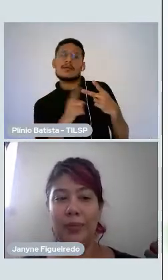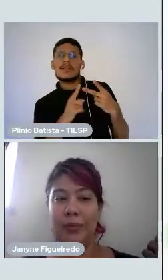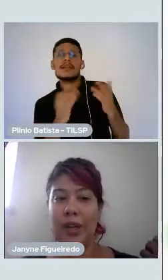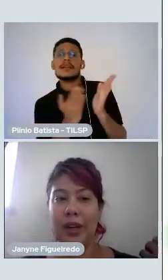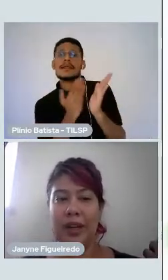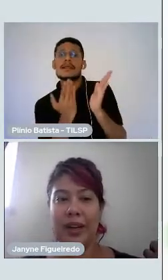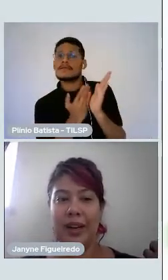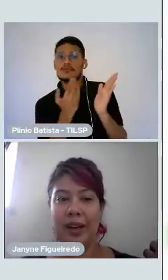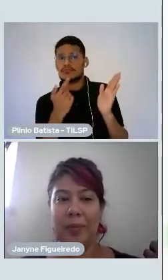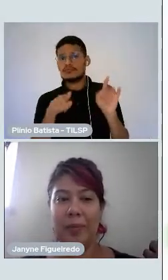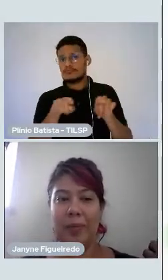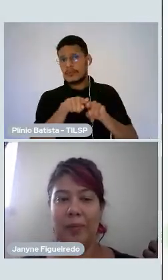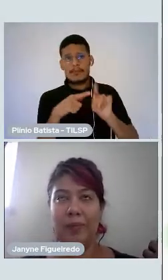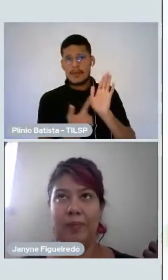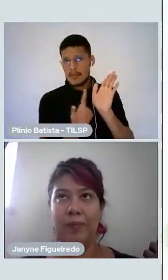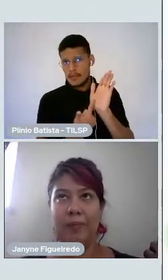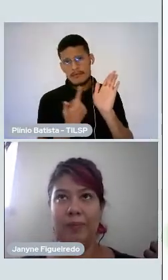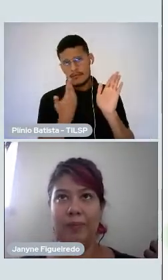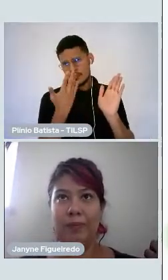lá.